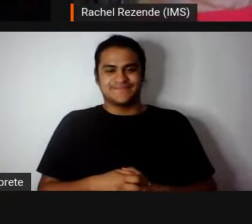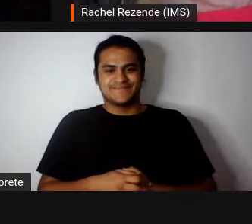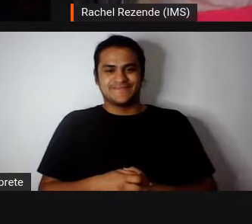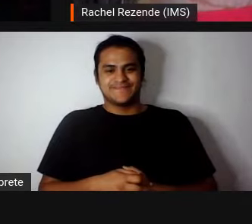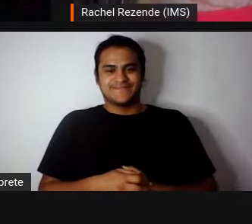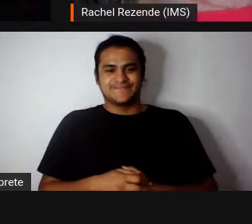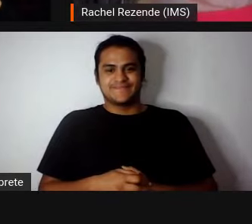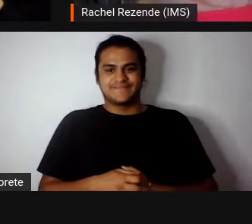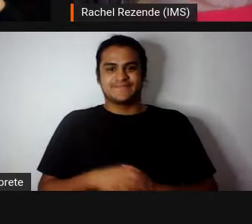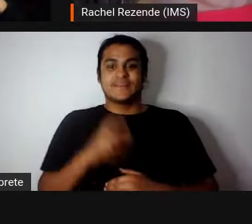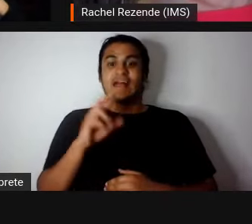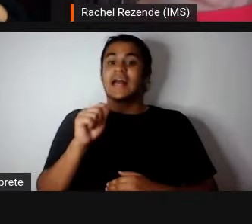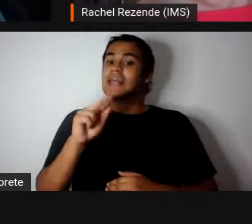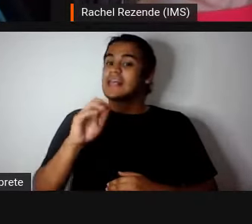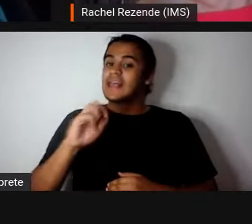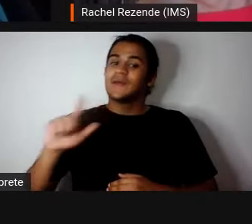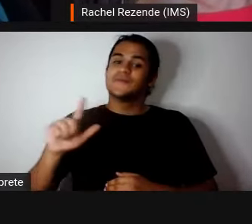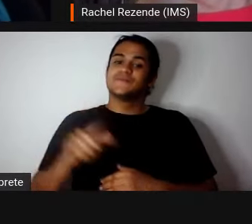Raquel?